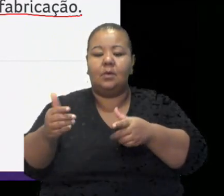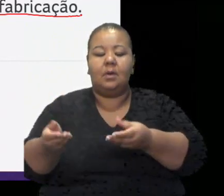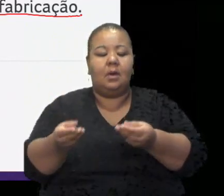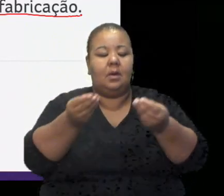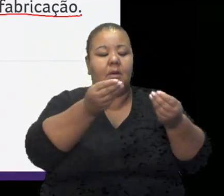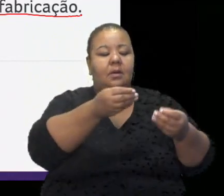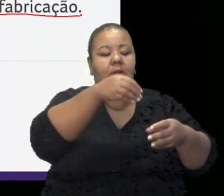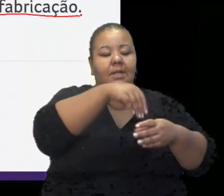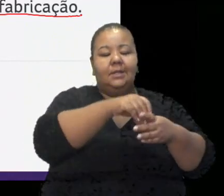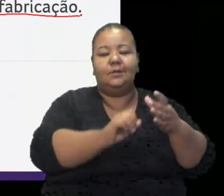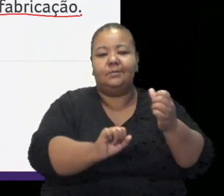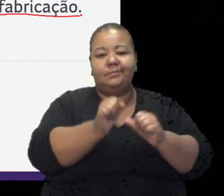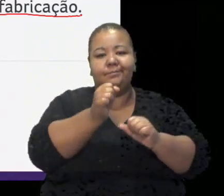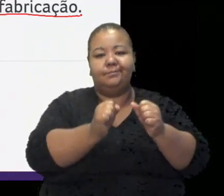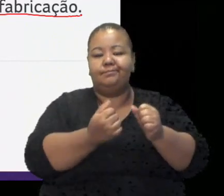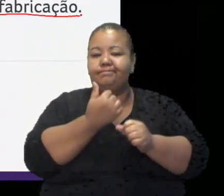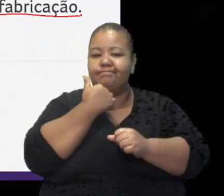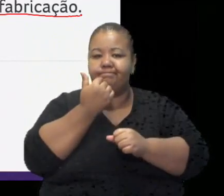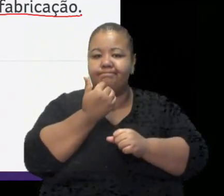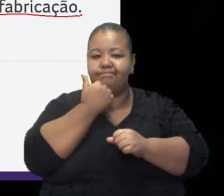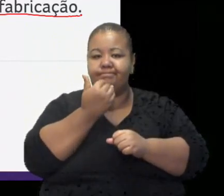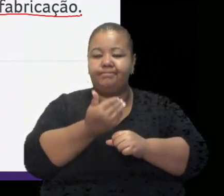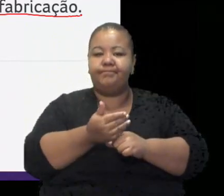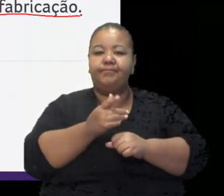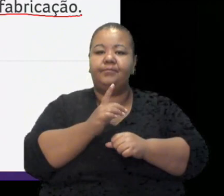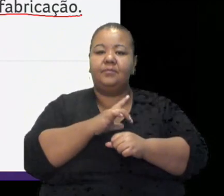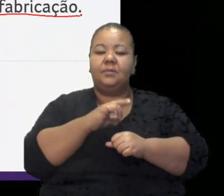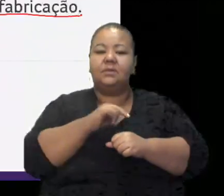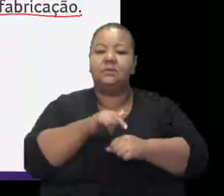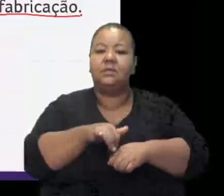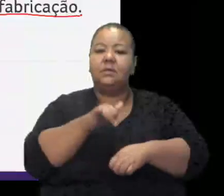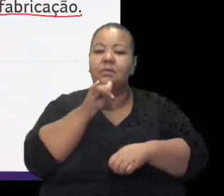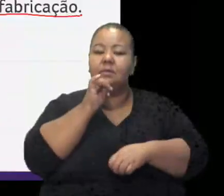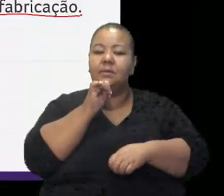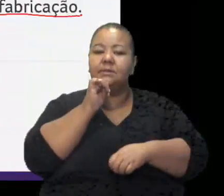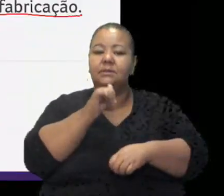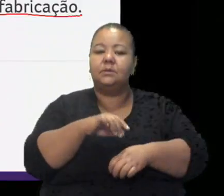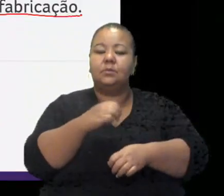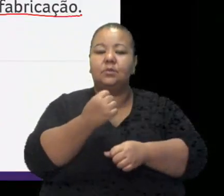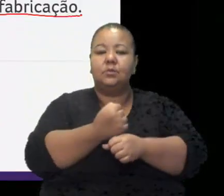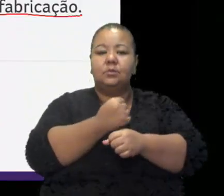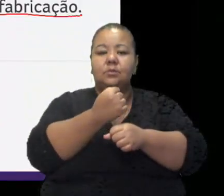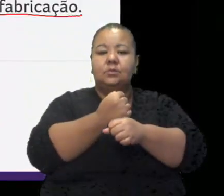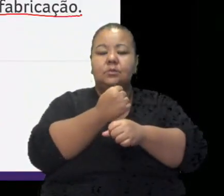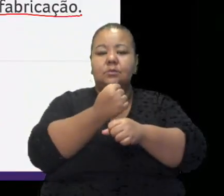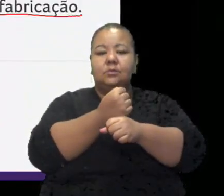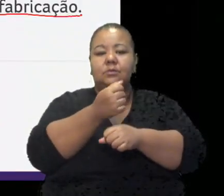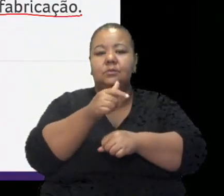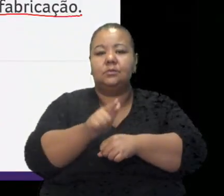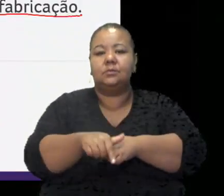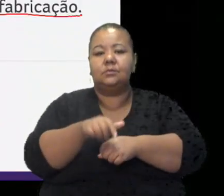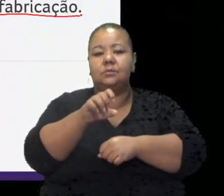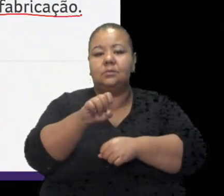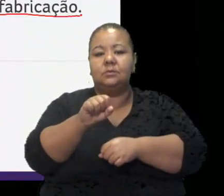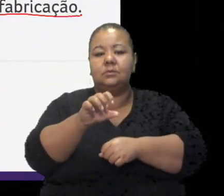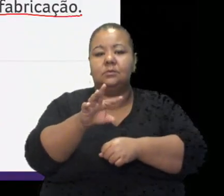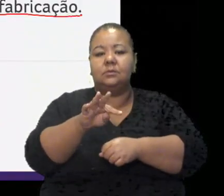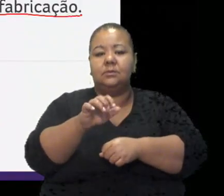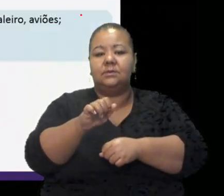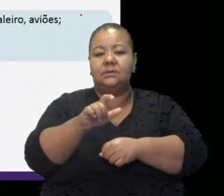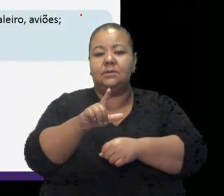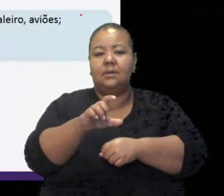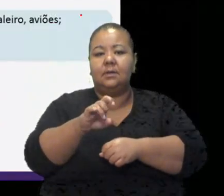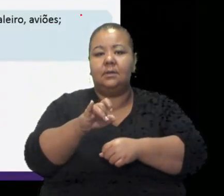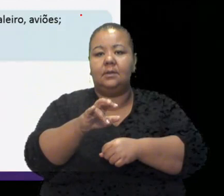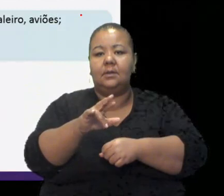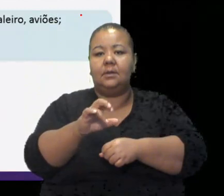a produção. E aí a gente tem, como exemplo disso, construção civil, estaleiros, né? Quando está construindo navios,